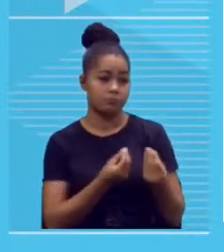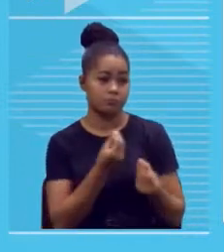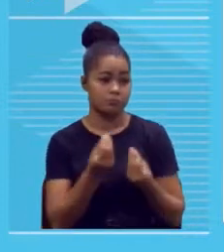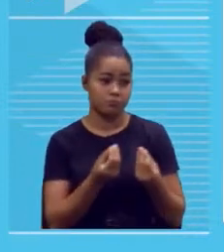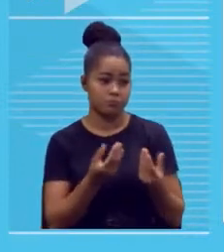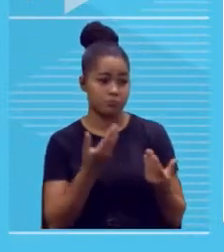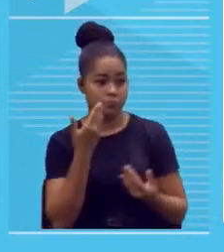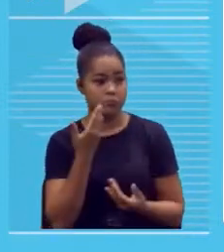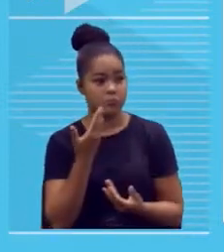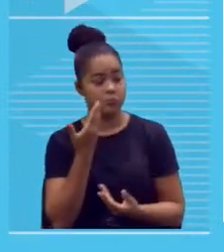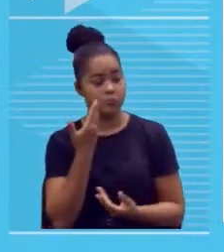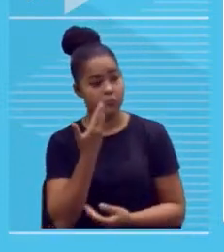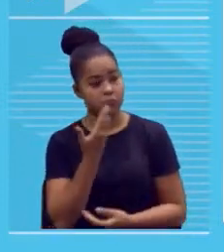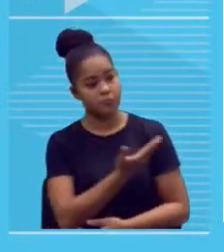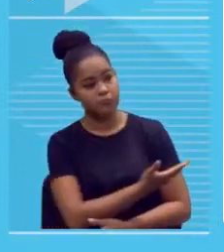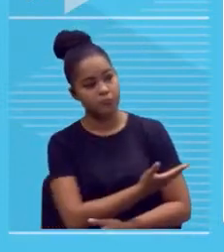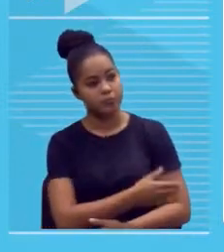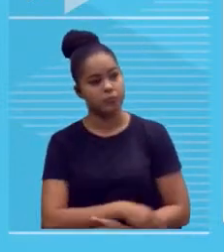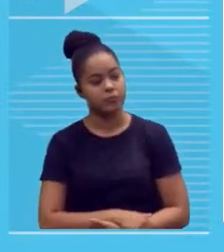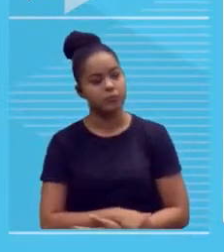professor. Vai ser y